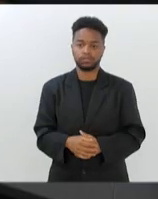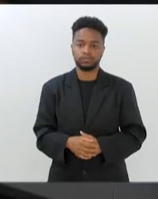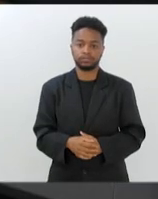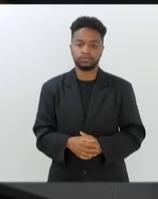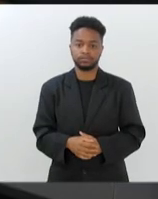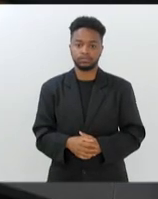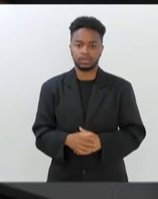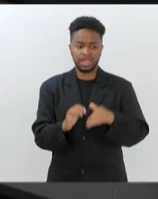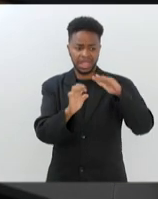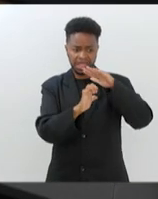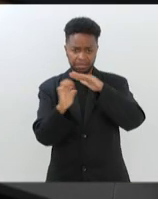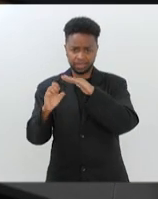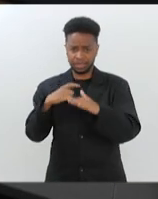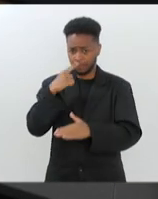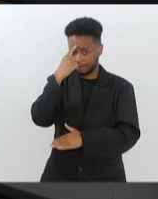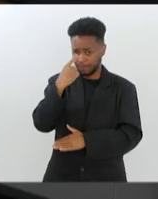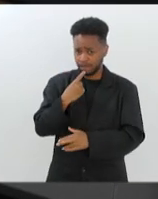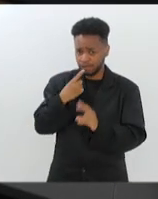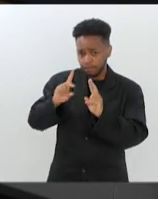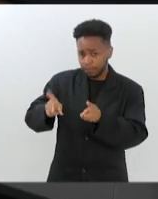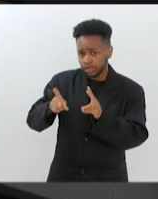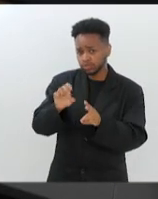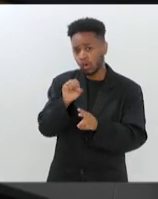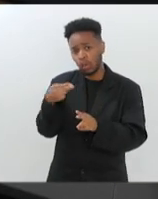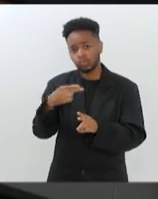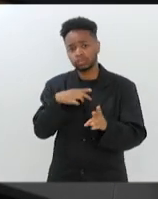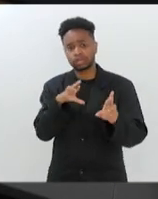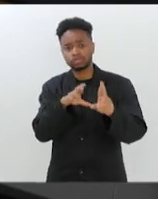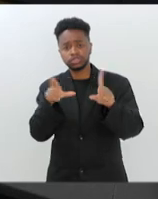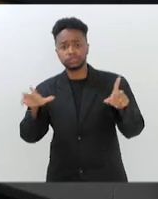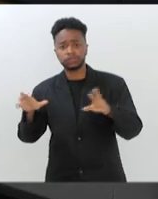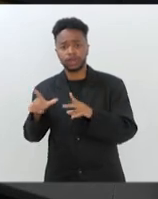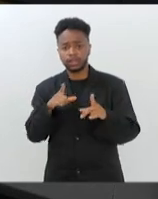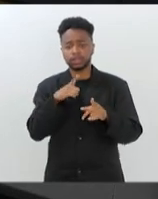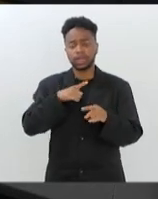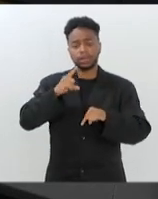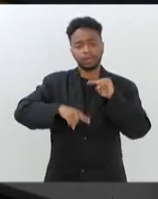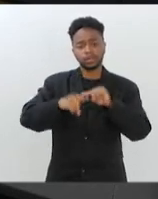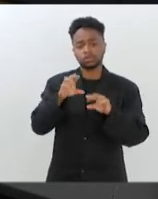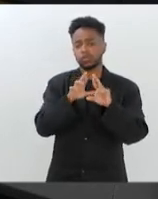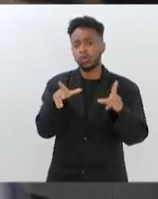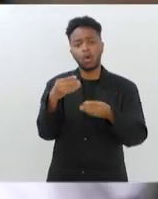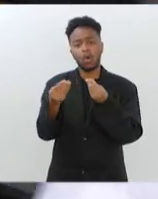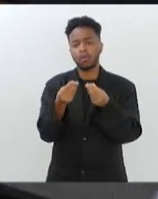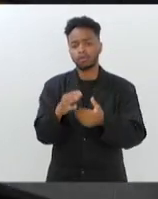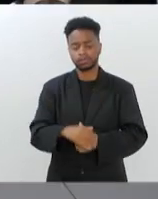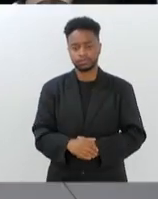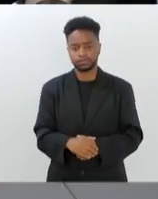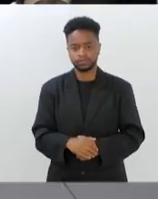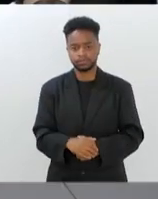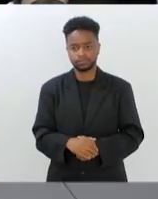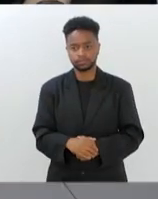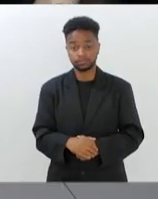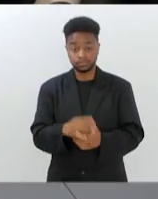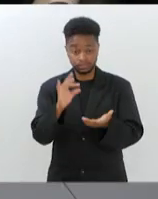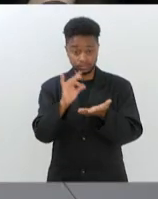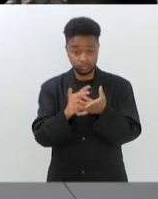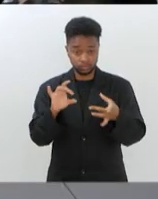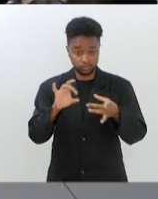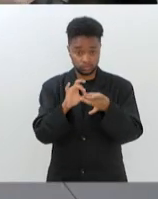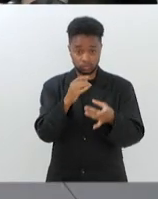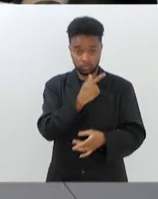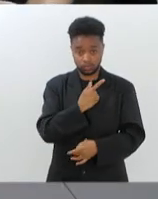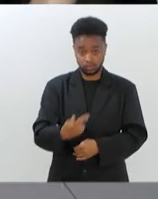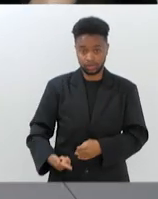empresas TM o mesmo perfil ou cada uma tem um perfil diferente cada uma atende um produto diferente como é que é na verdade eh no governo do estado a gente